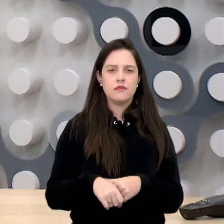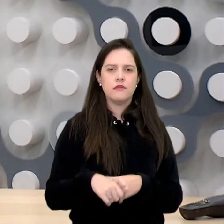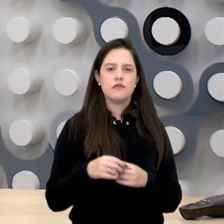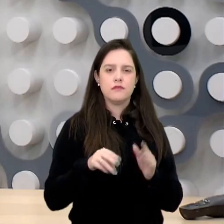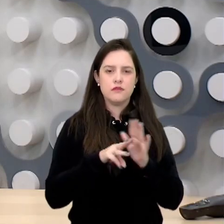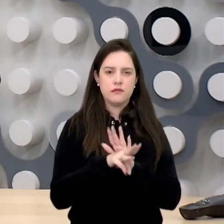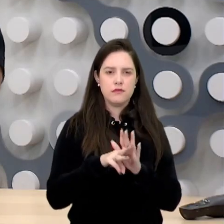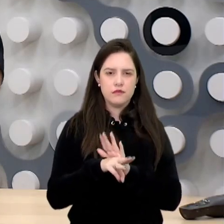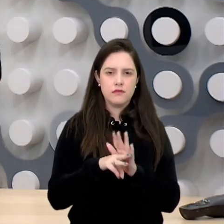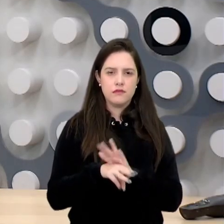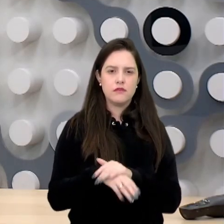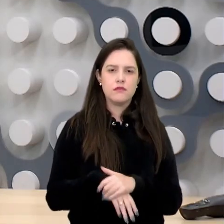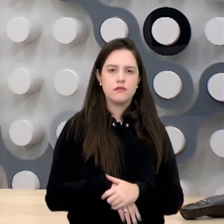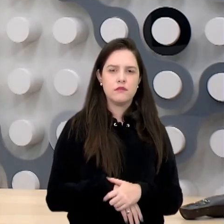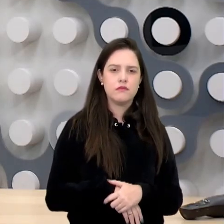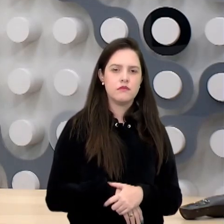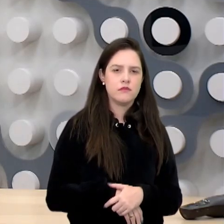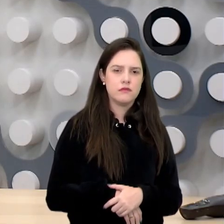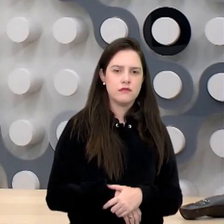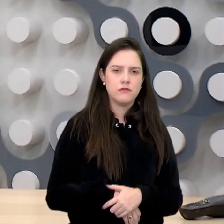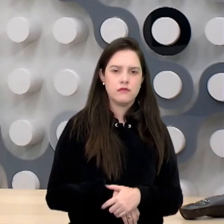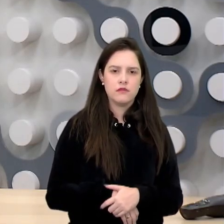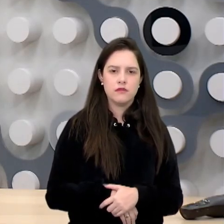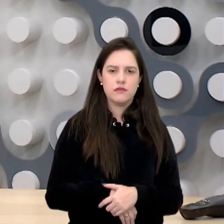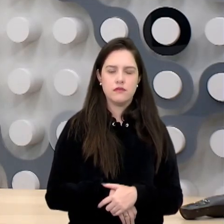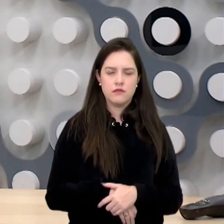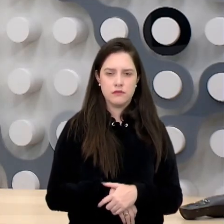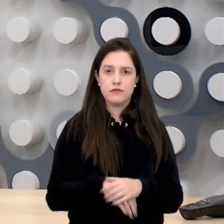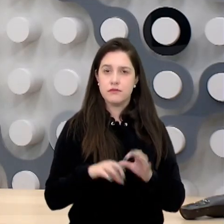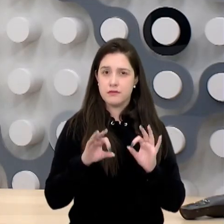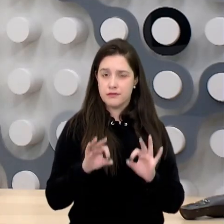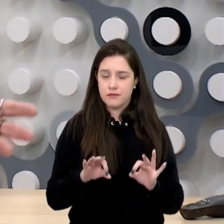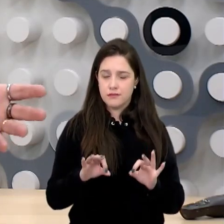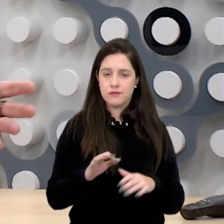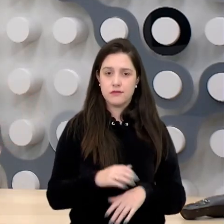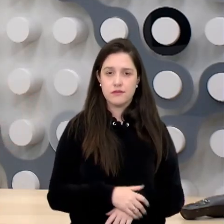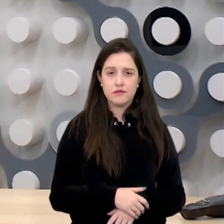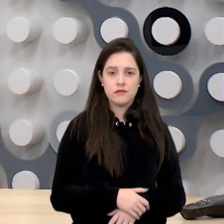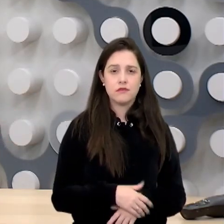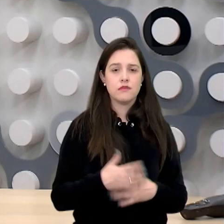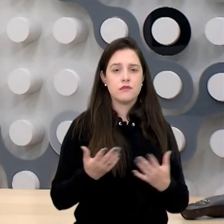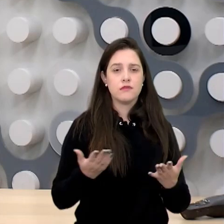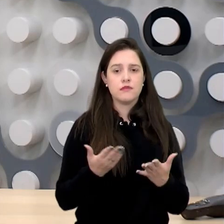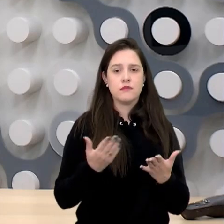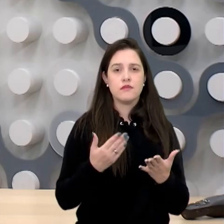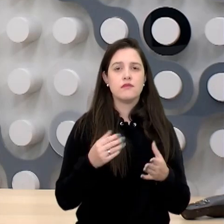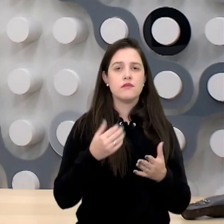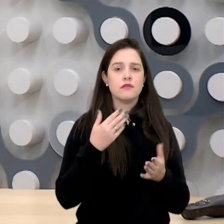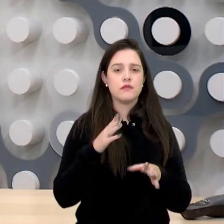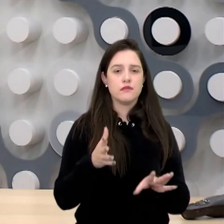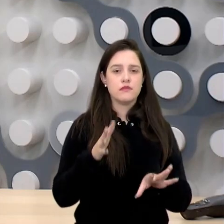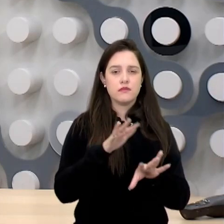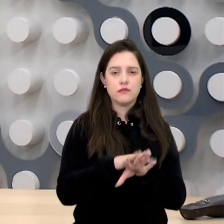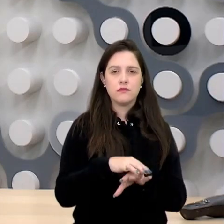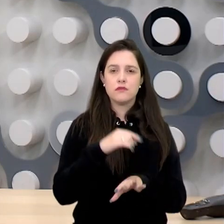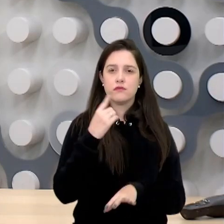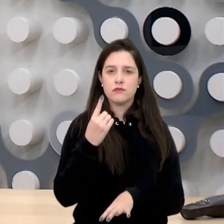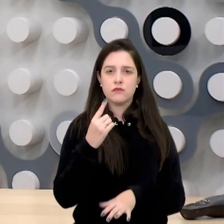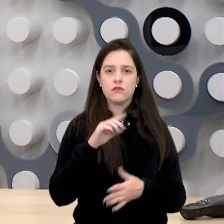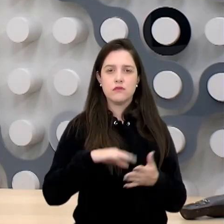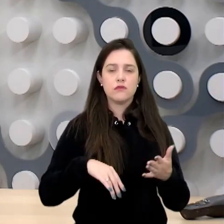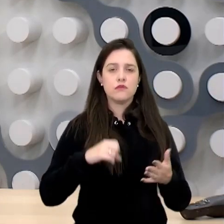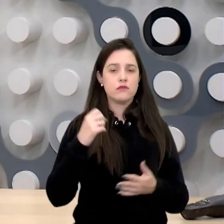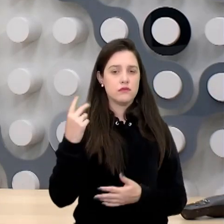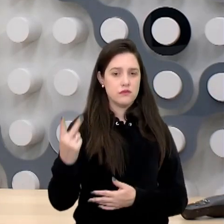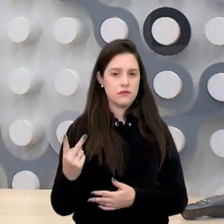metodologia aí, chamada aí metodologia de brainstorming. Certo, galerinha? Então aí nós temos aí a introdução 1 da atividade 2.